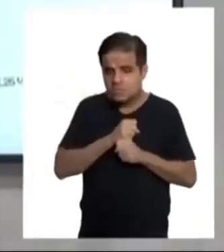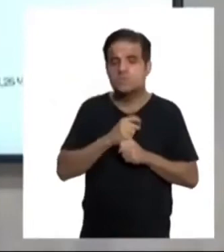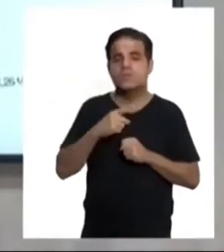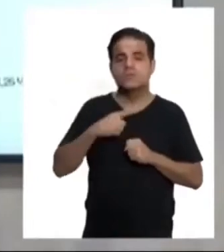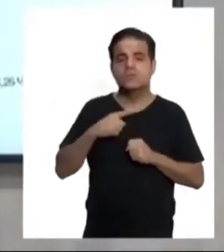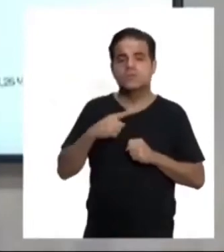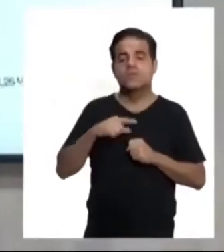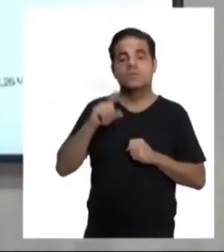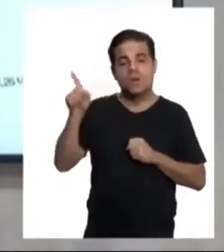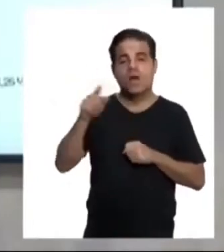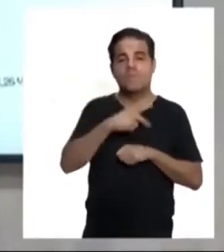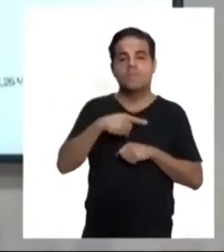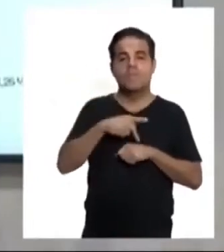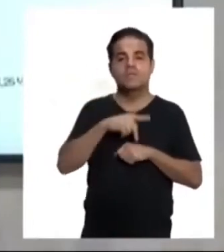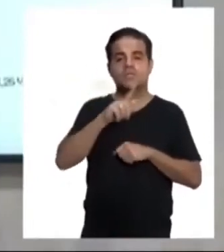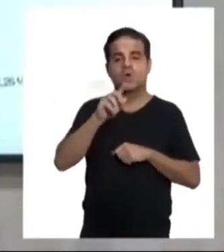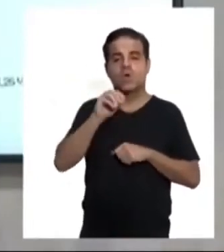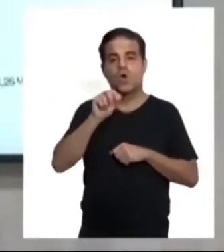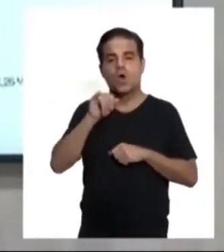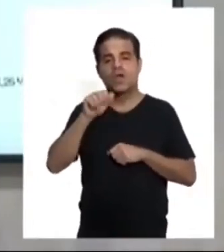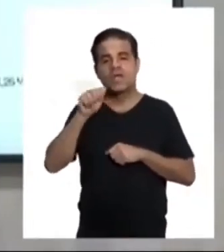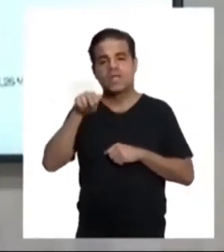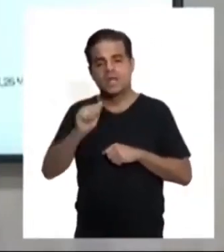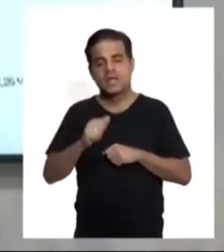tenho lá em Goiânia praticamente